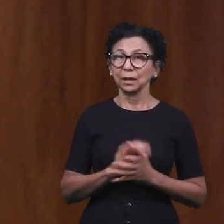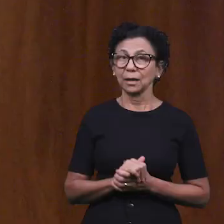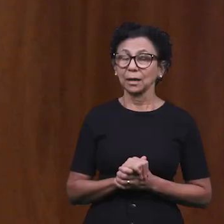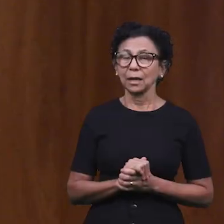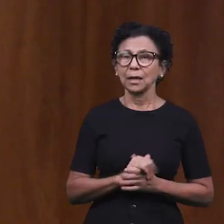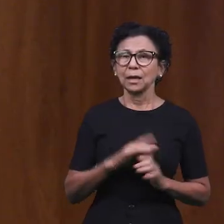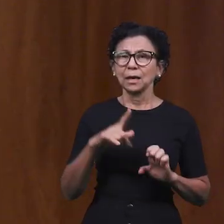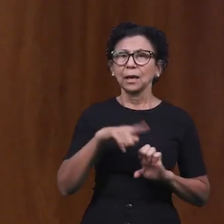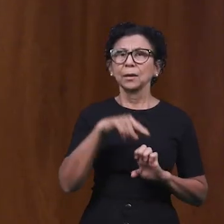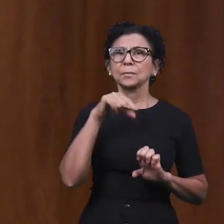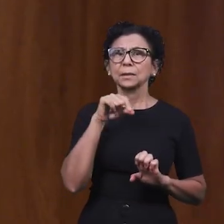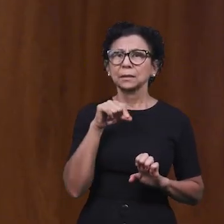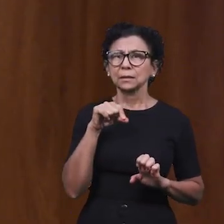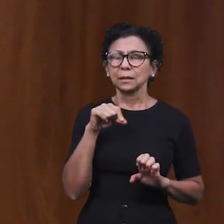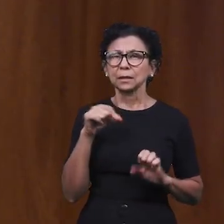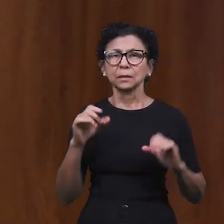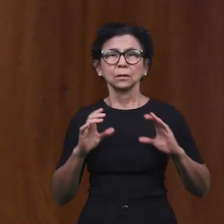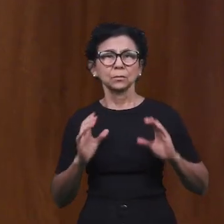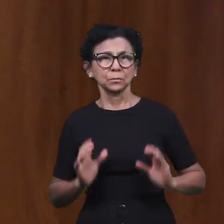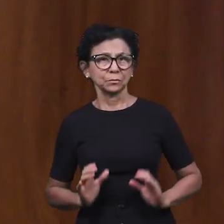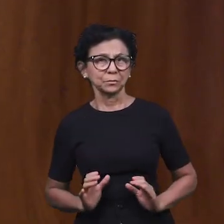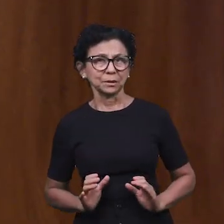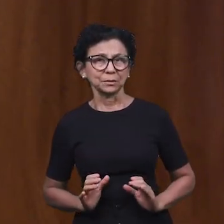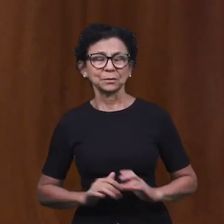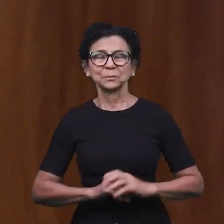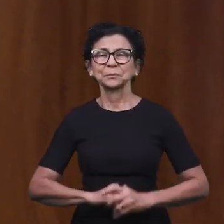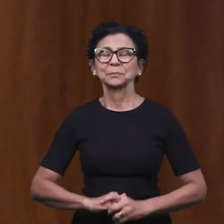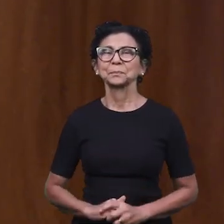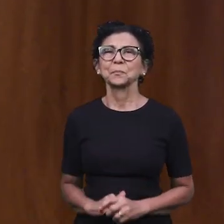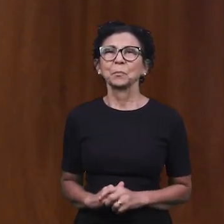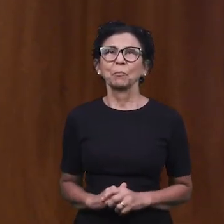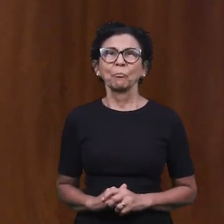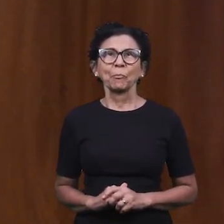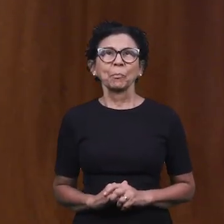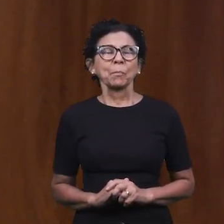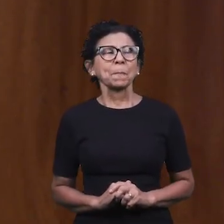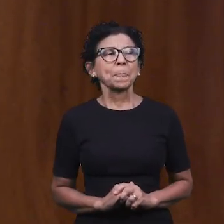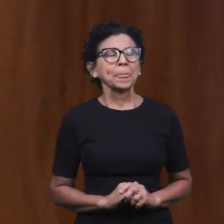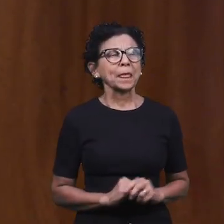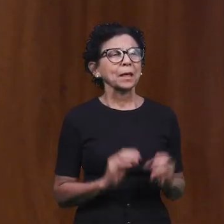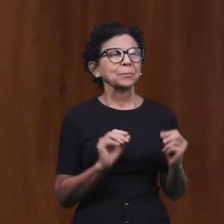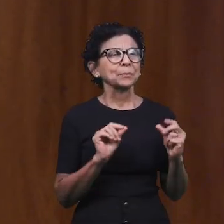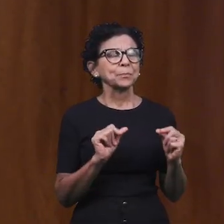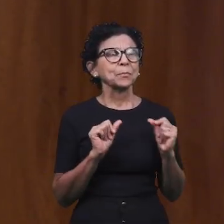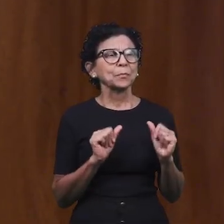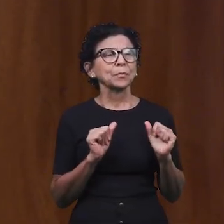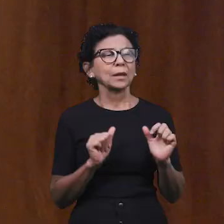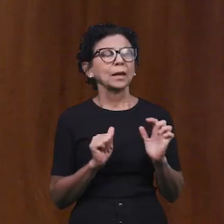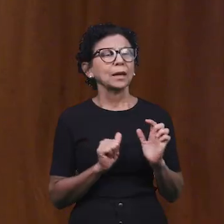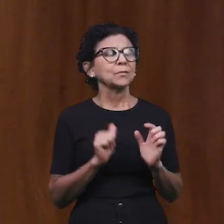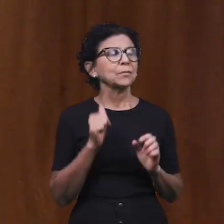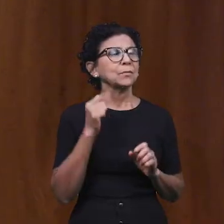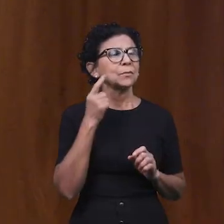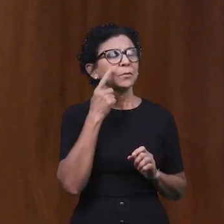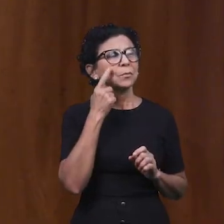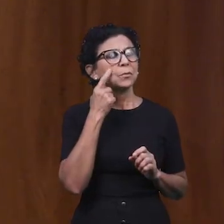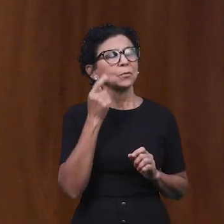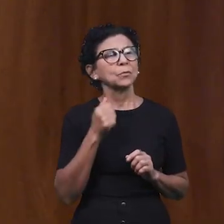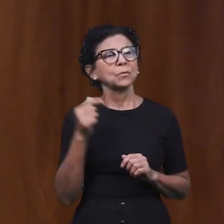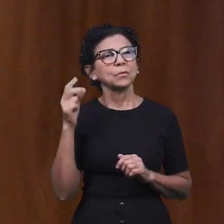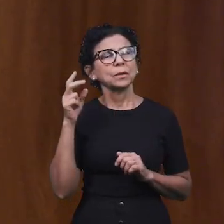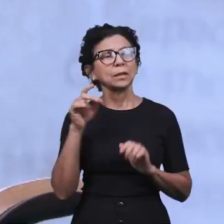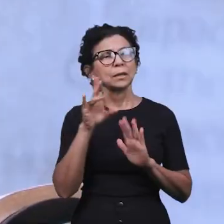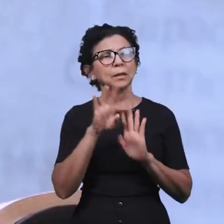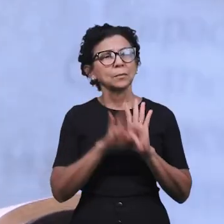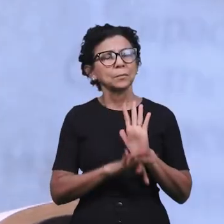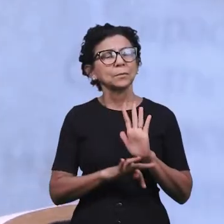comportamento empreendedor. Traz para nós uma personagem bíblica, um texto histórico para embasar esse